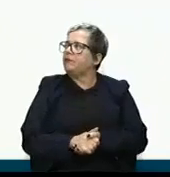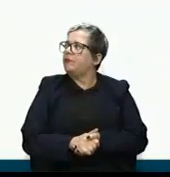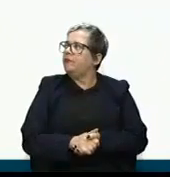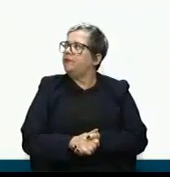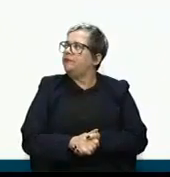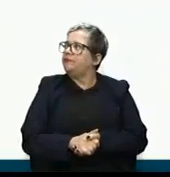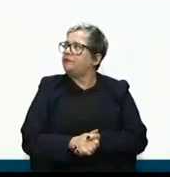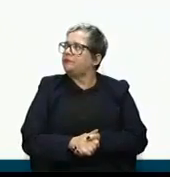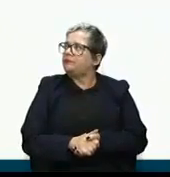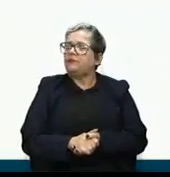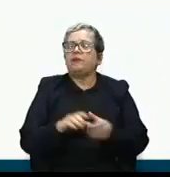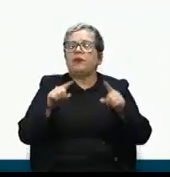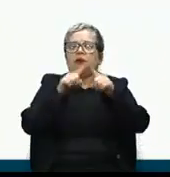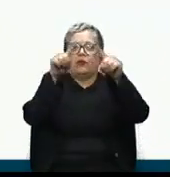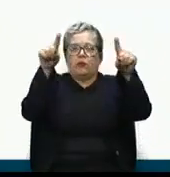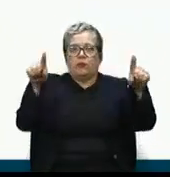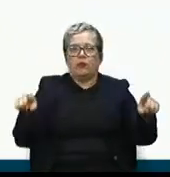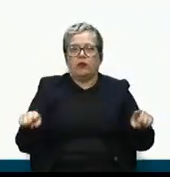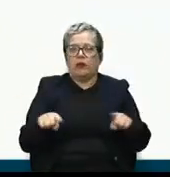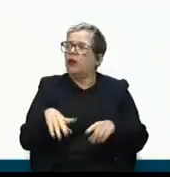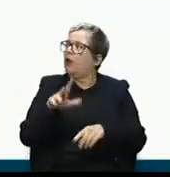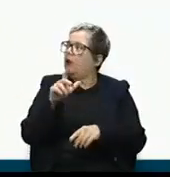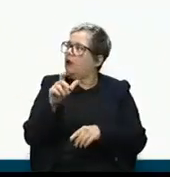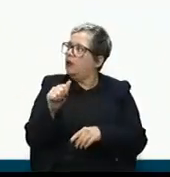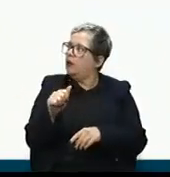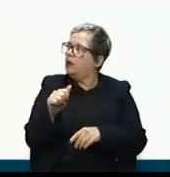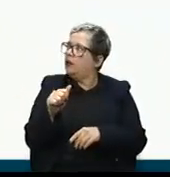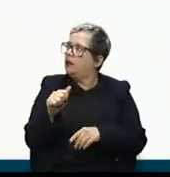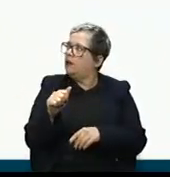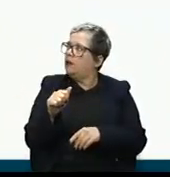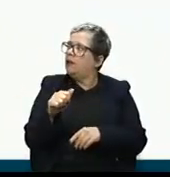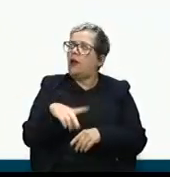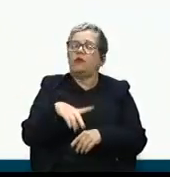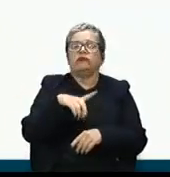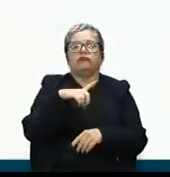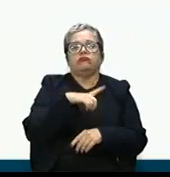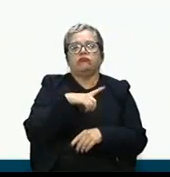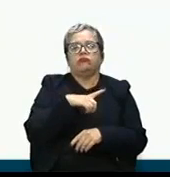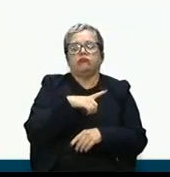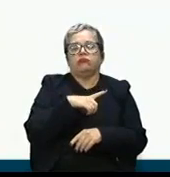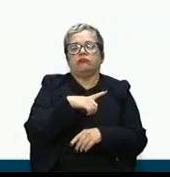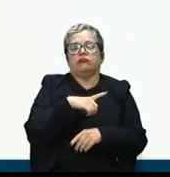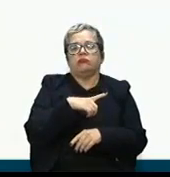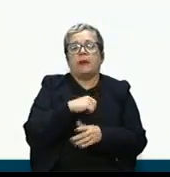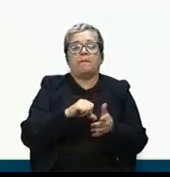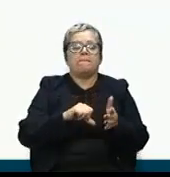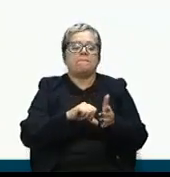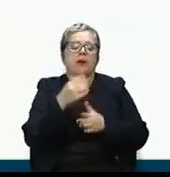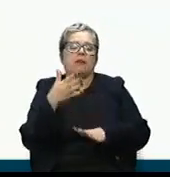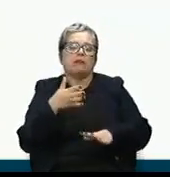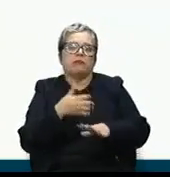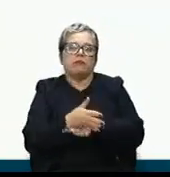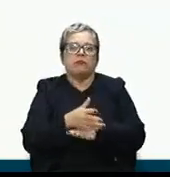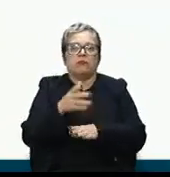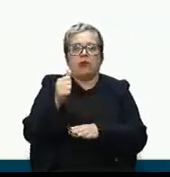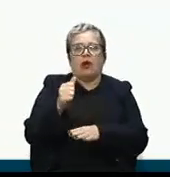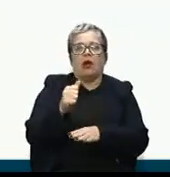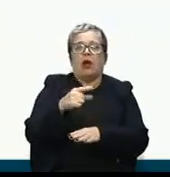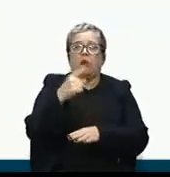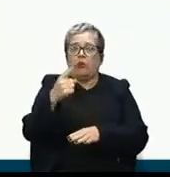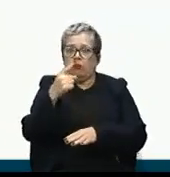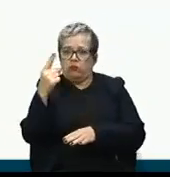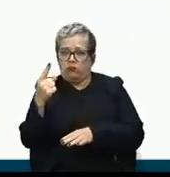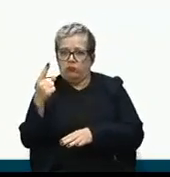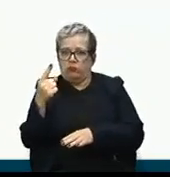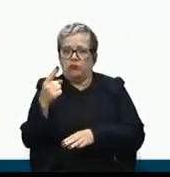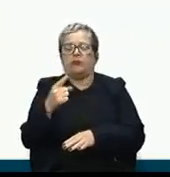Então, aqui vai ser a matriz A. E eu vou ter aqui, então, na primeira entrada, não é A1, 1, então